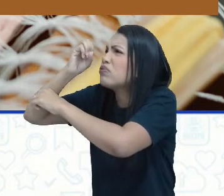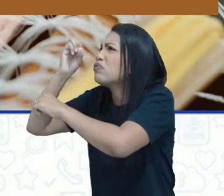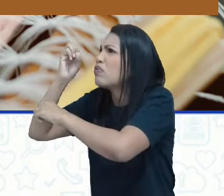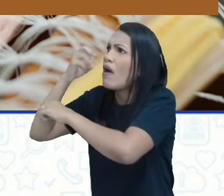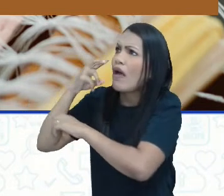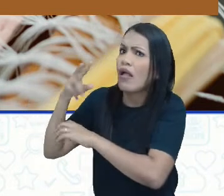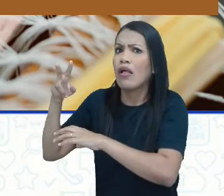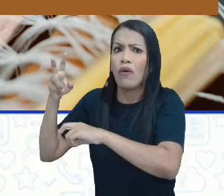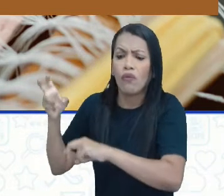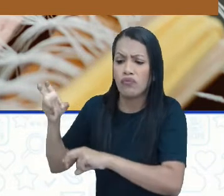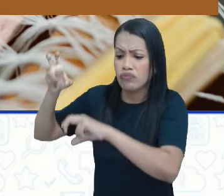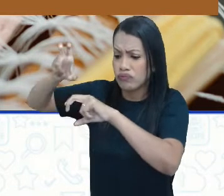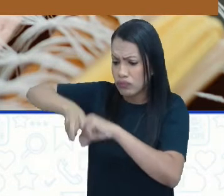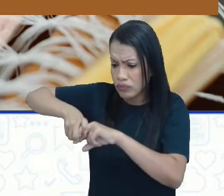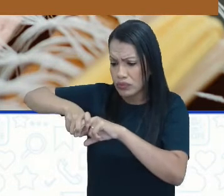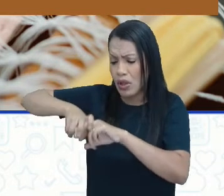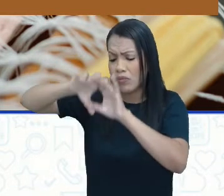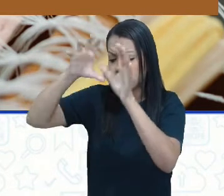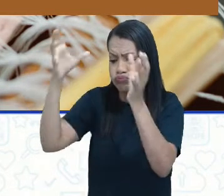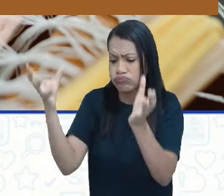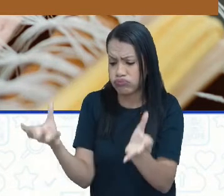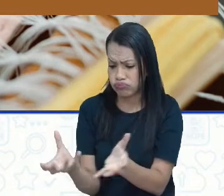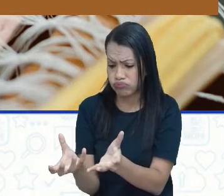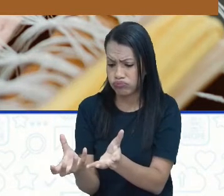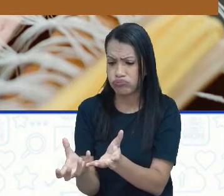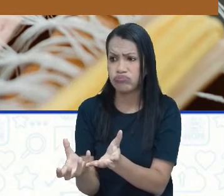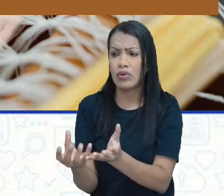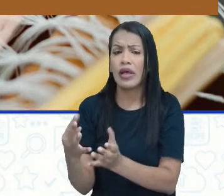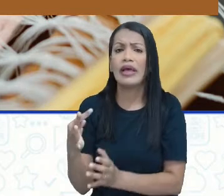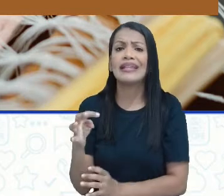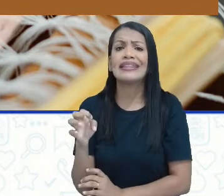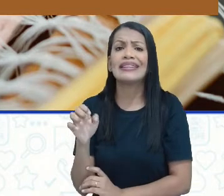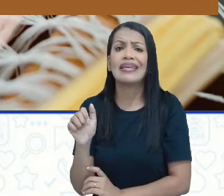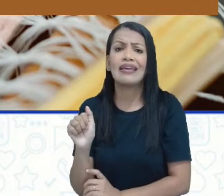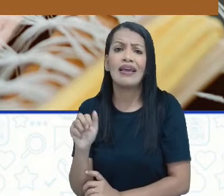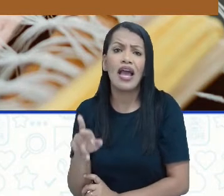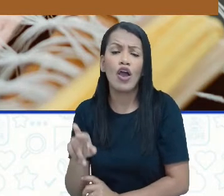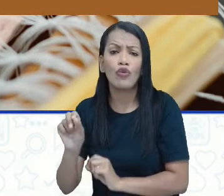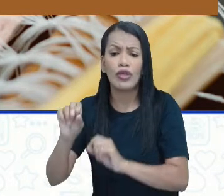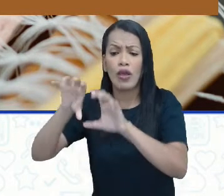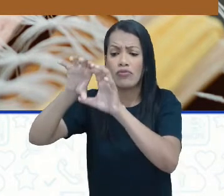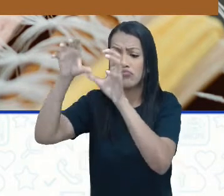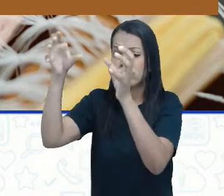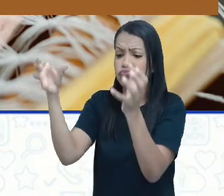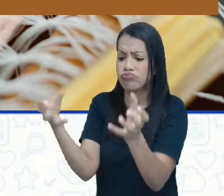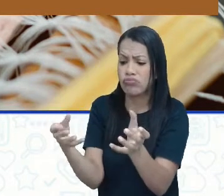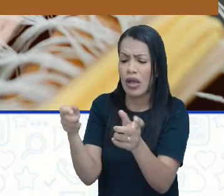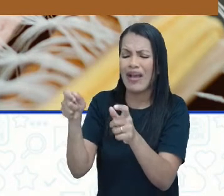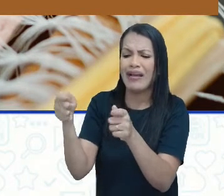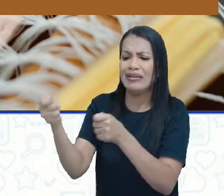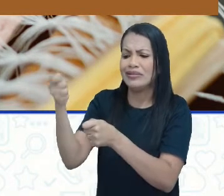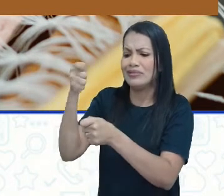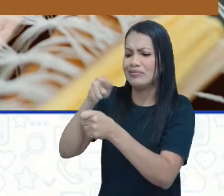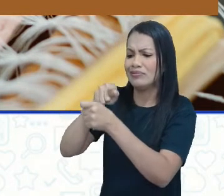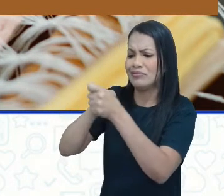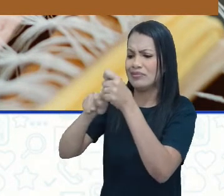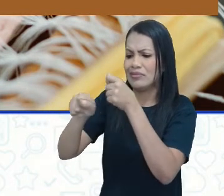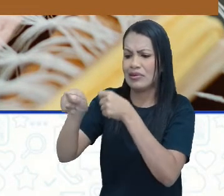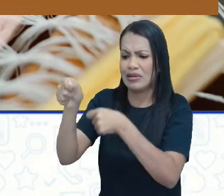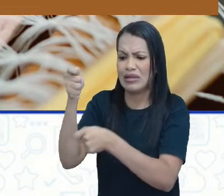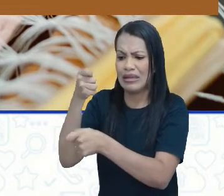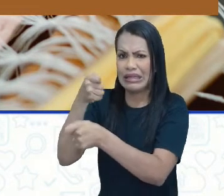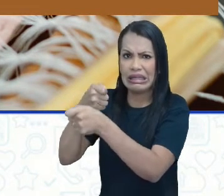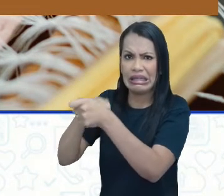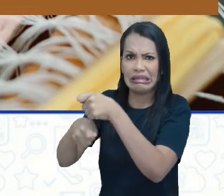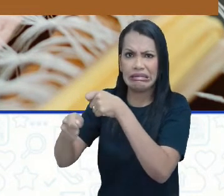logo sentava-se no tear. O tear é uma maquinazinha que se usa para tecer o tecido, né? Então você